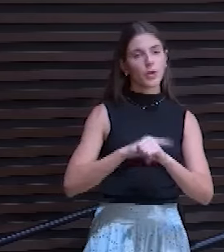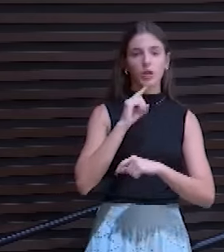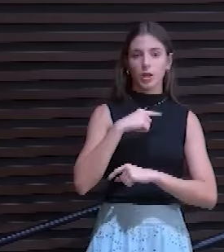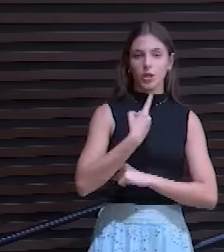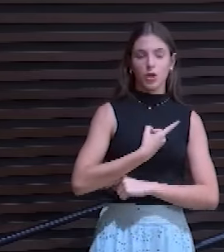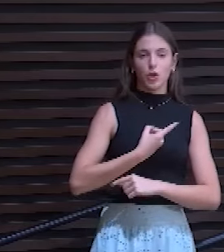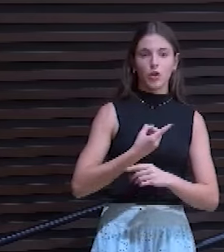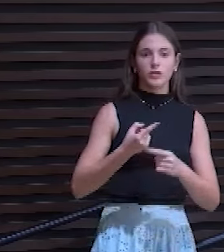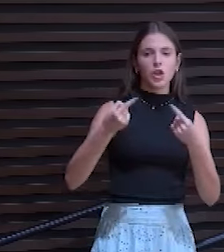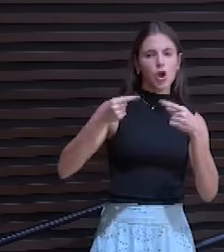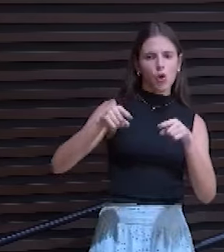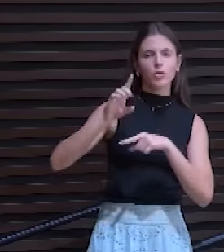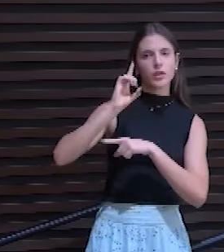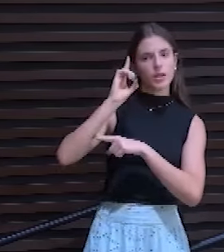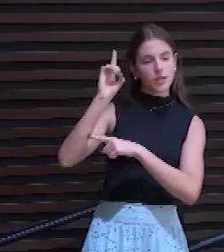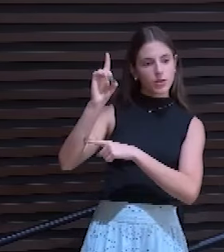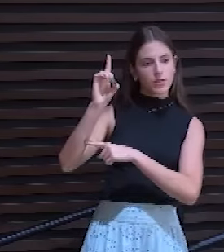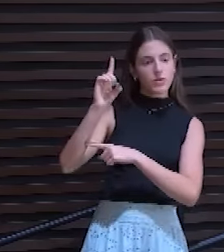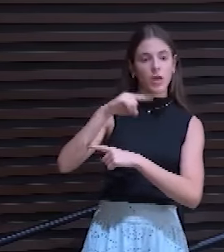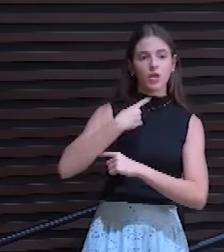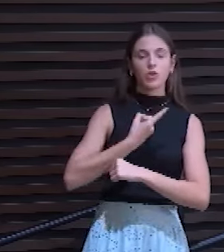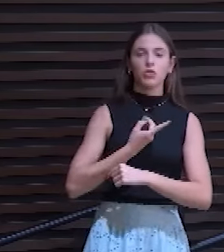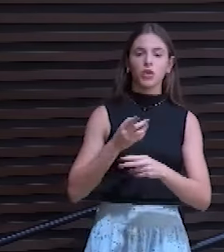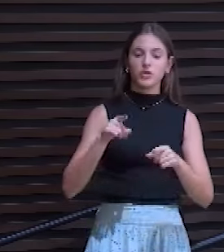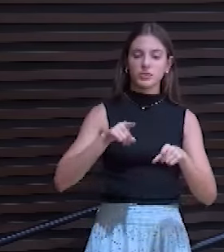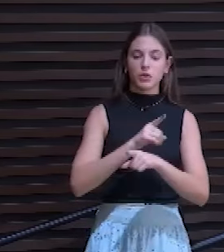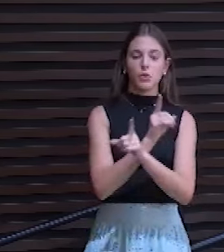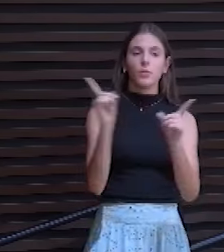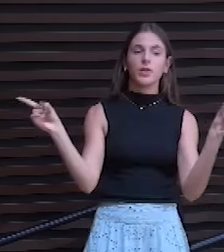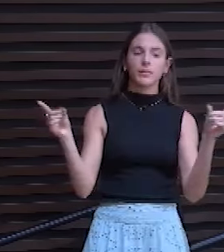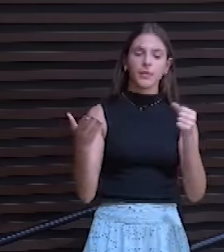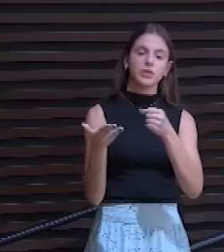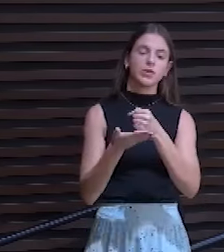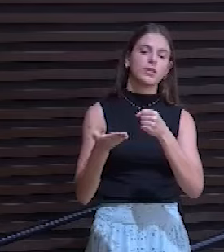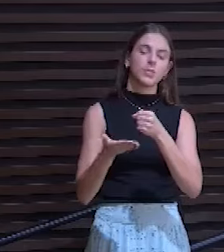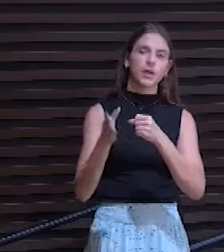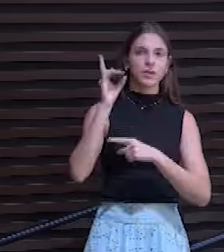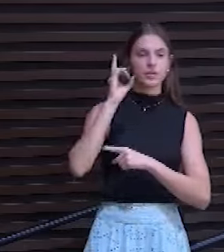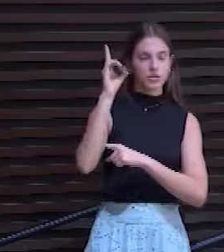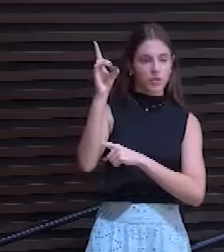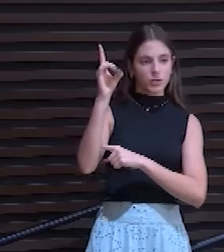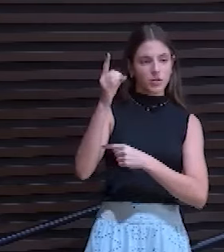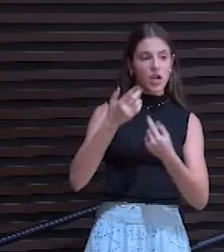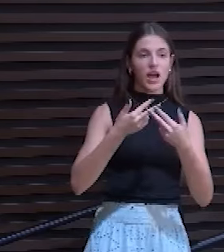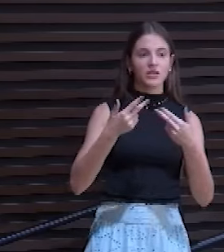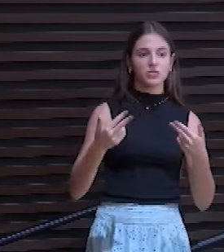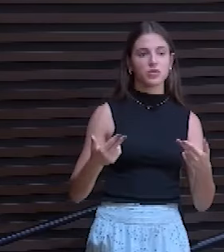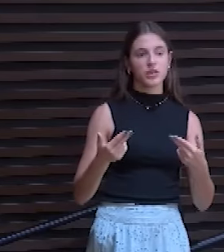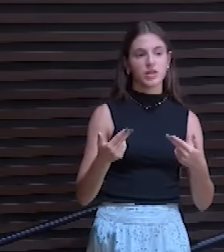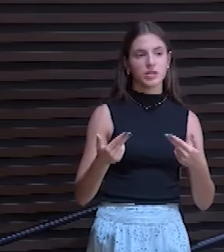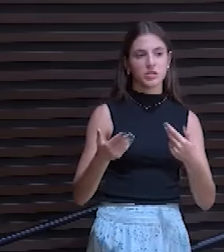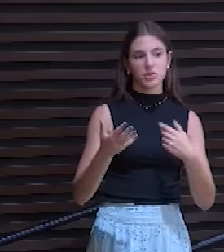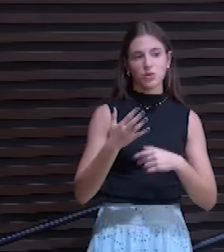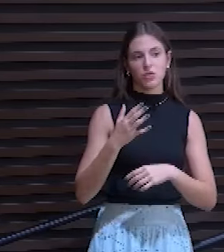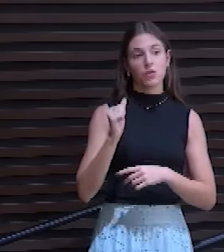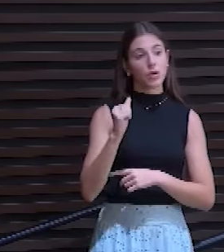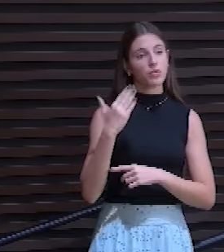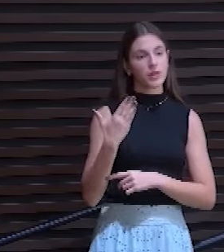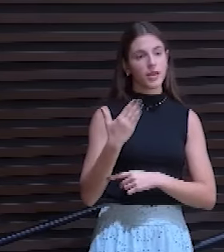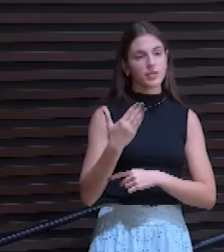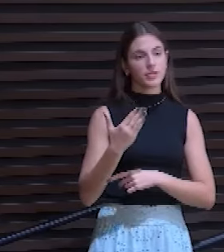Porque quando as coisas não funcionam como a gente pensa, como a gente queria, aí a gente fica angustiado.